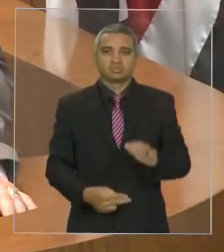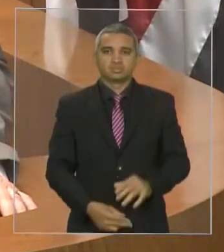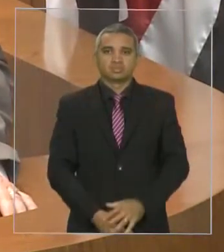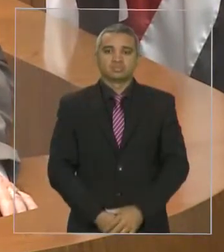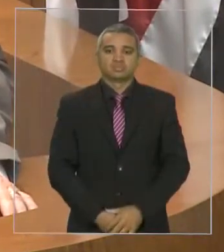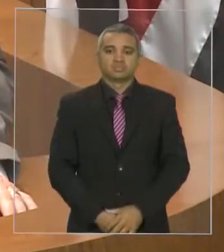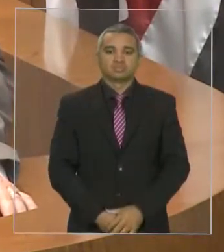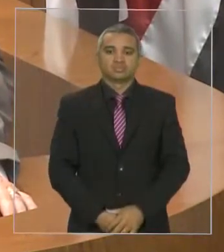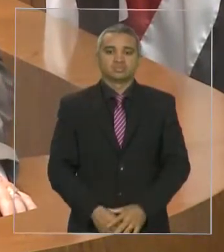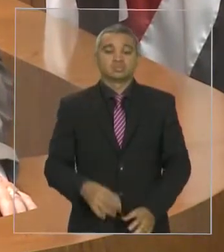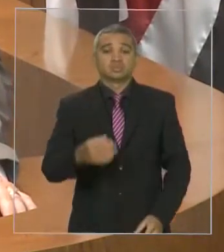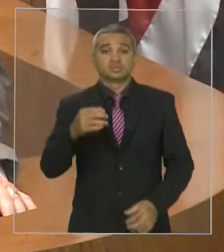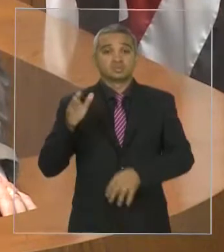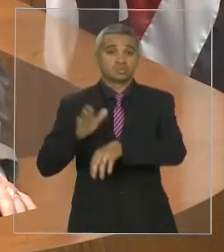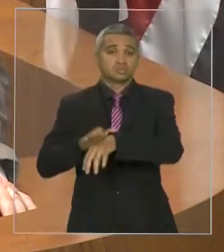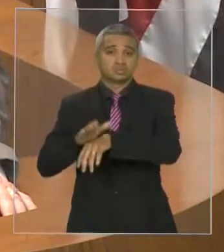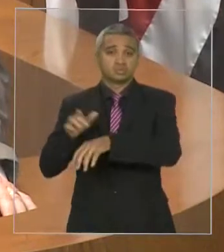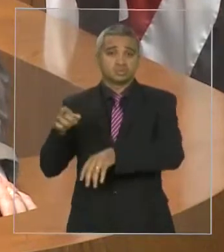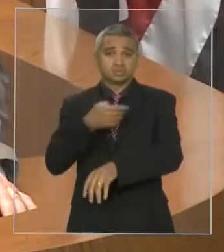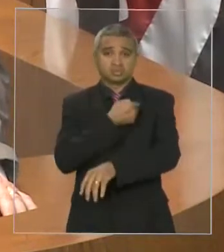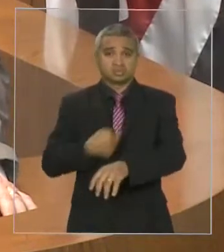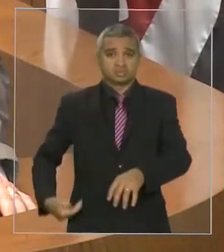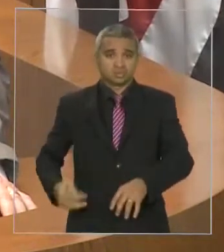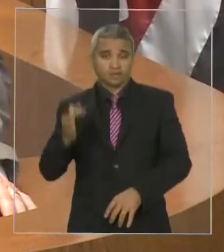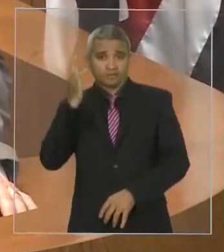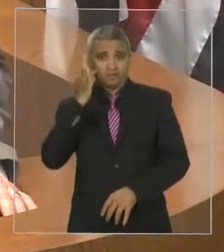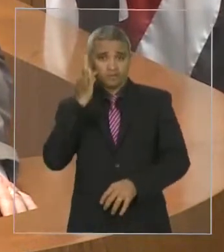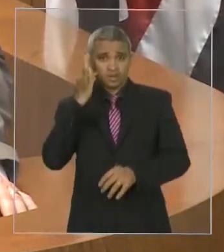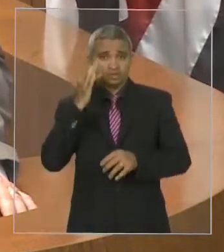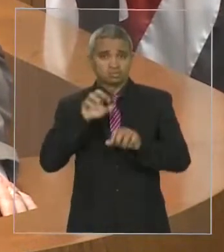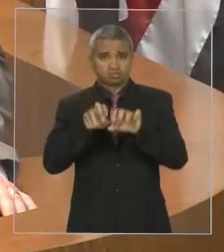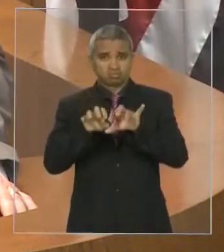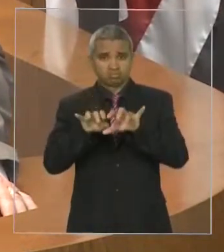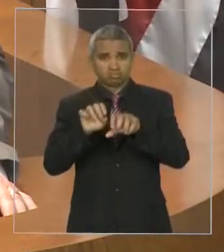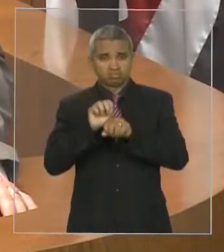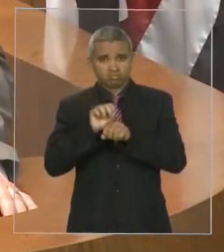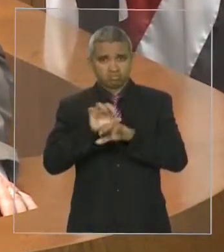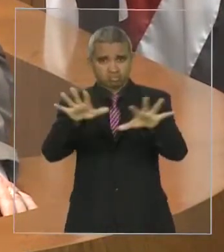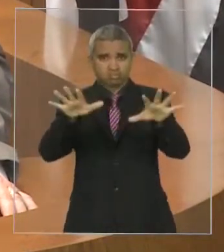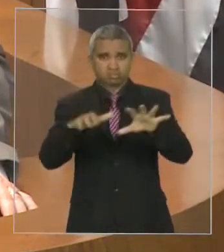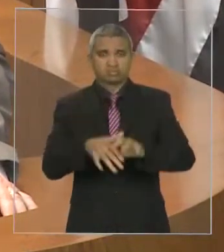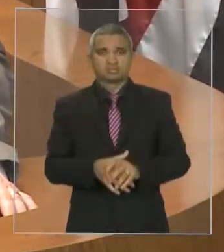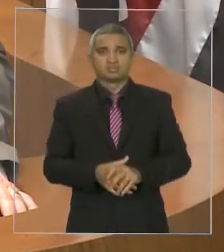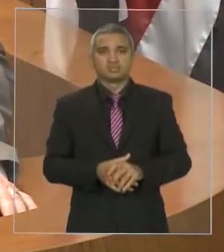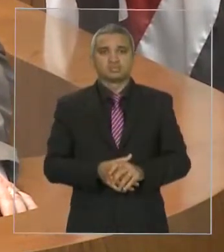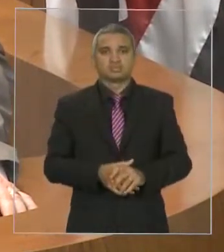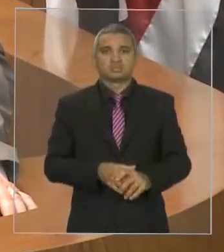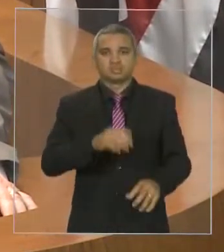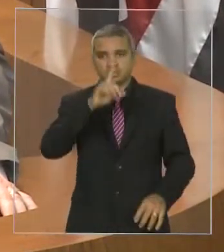uma manifestação do próprio governador com relação ao hospital.